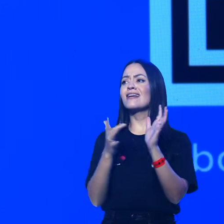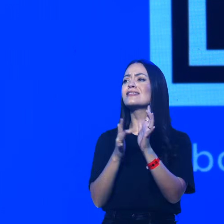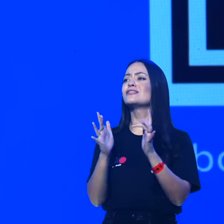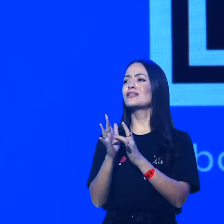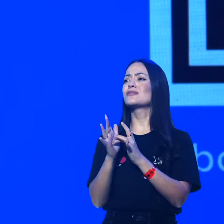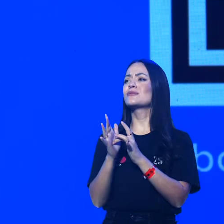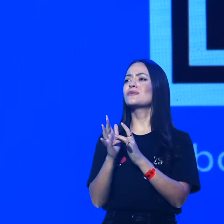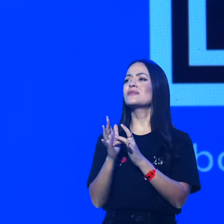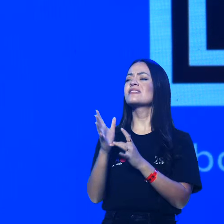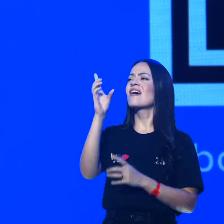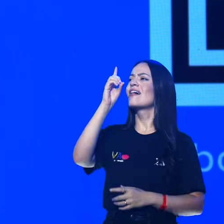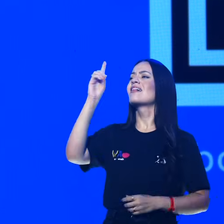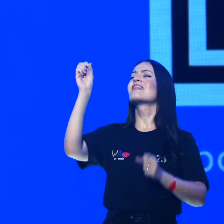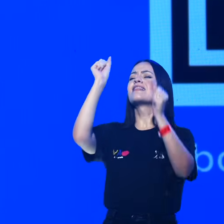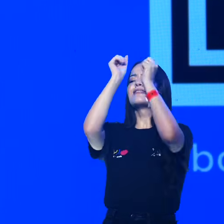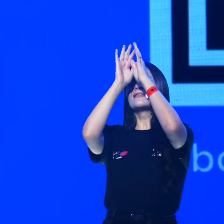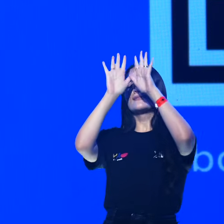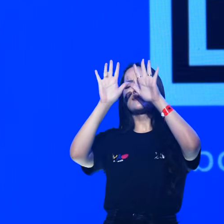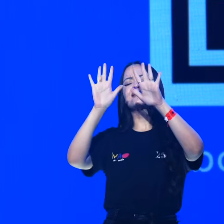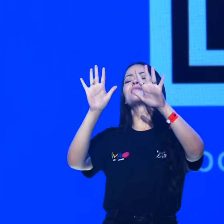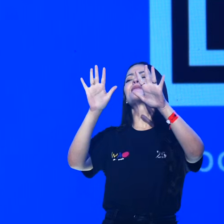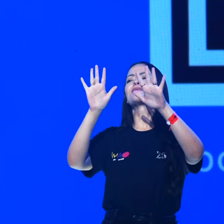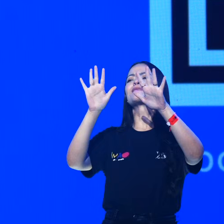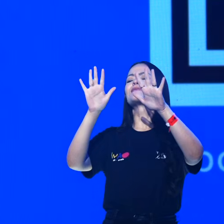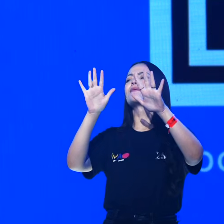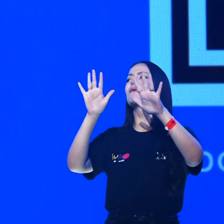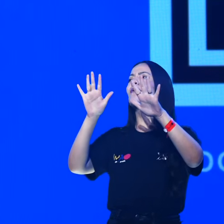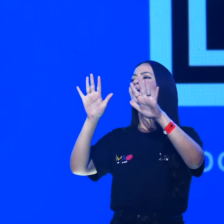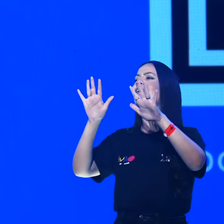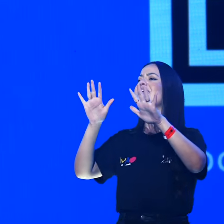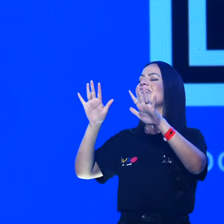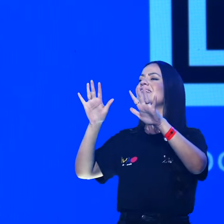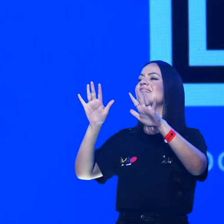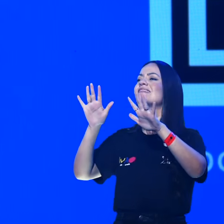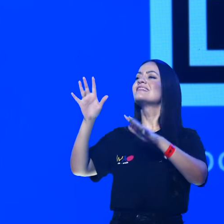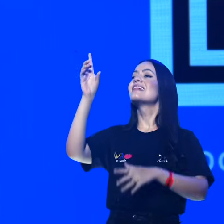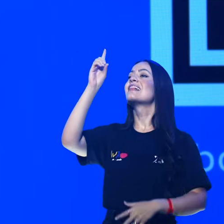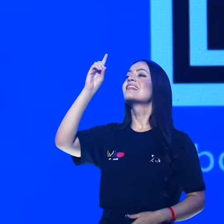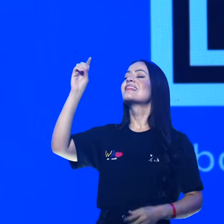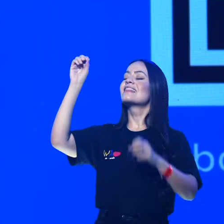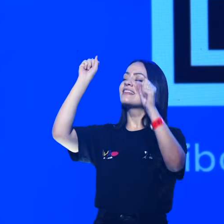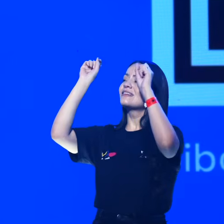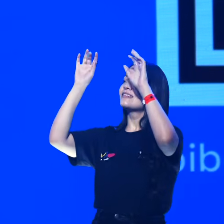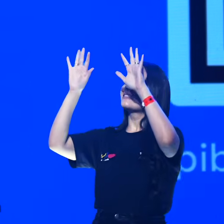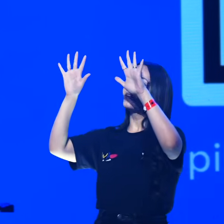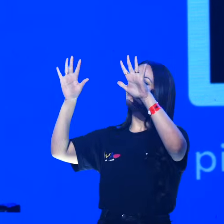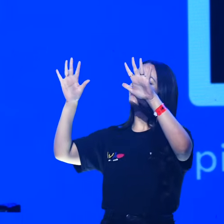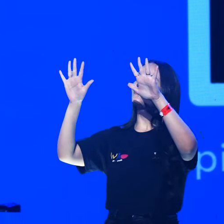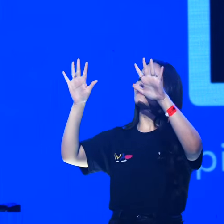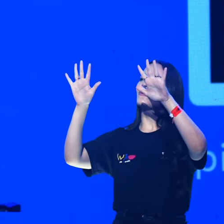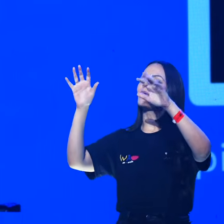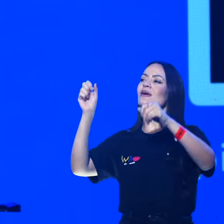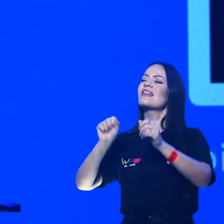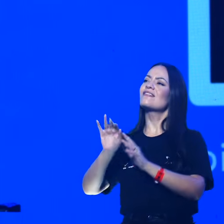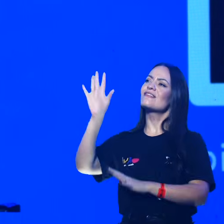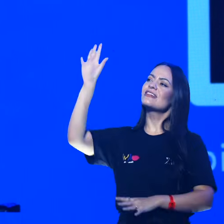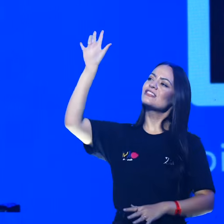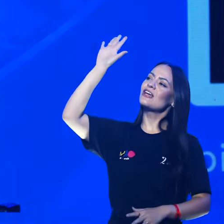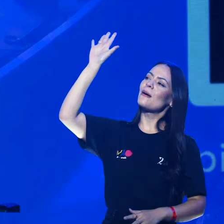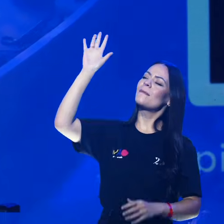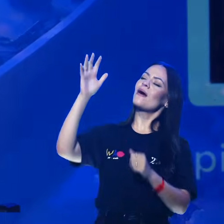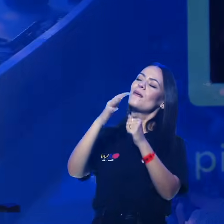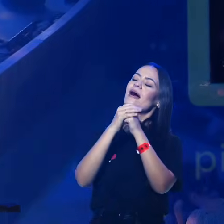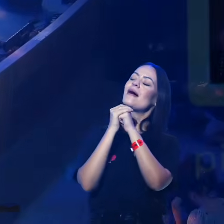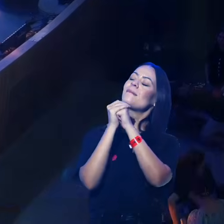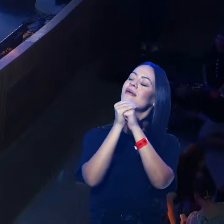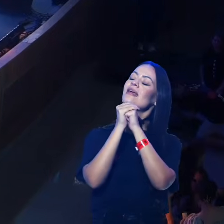abençoe. Isso, lá na galeria, lá no fundo, lá atrás. Isso, levanta a sua mão bem alto. Isso,